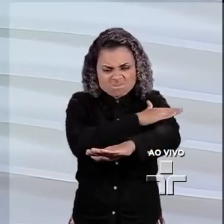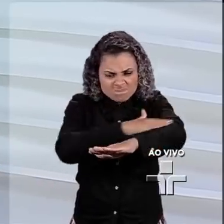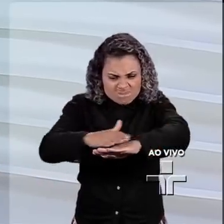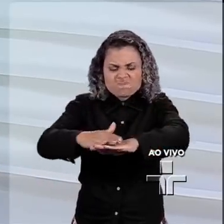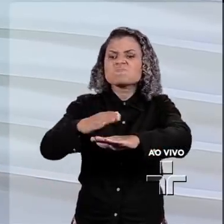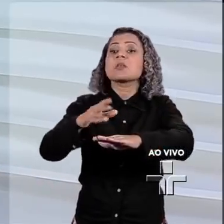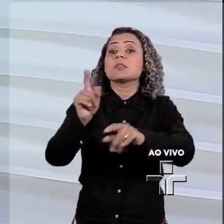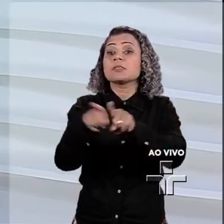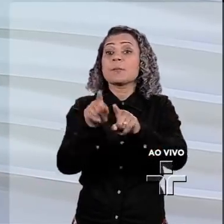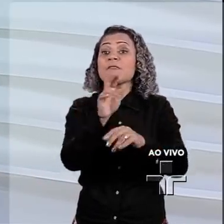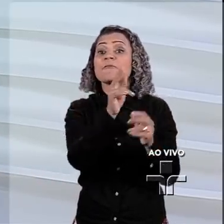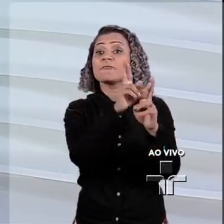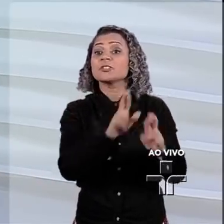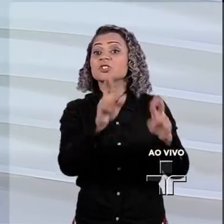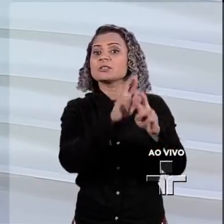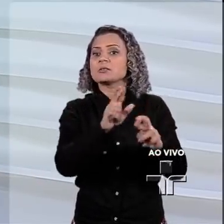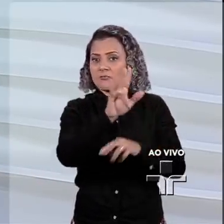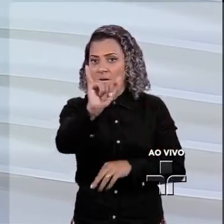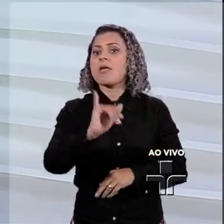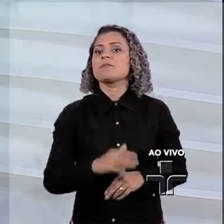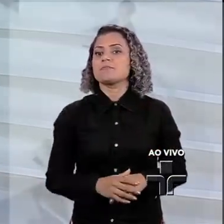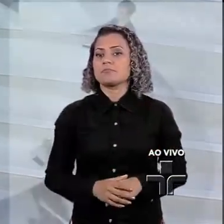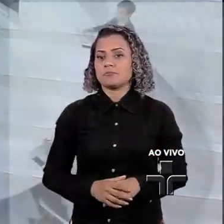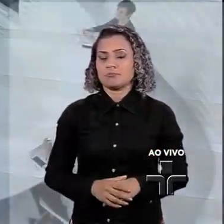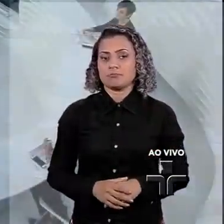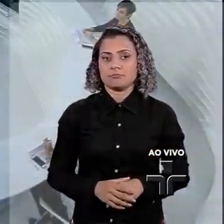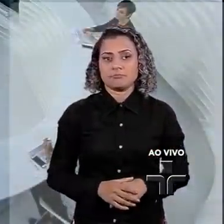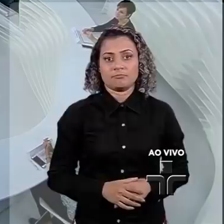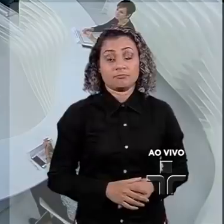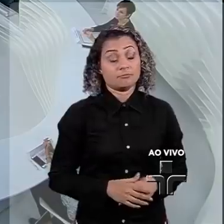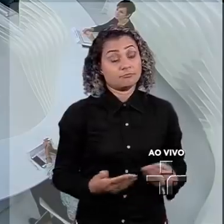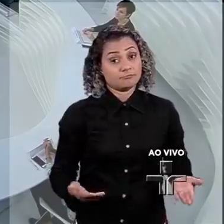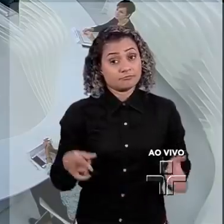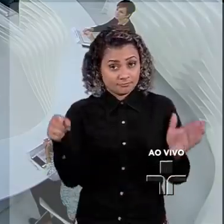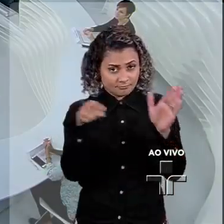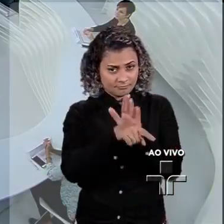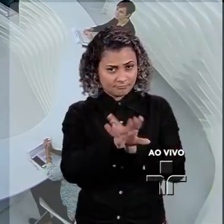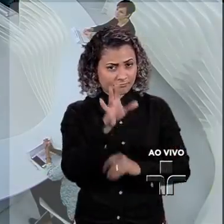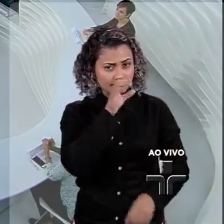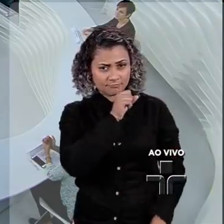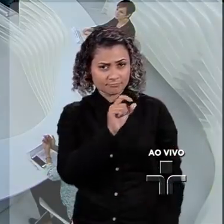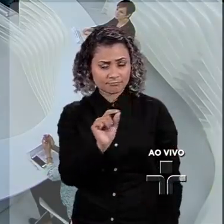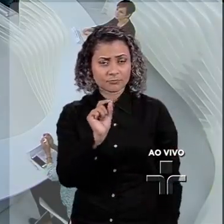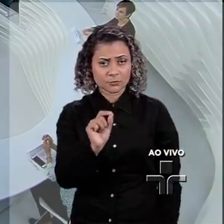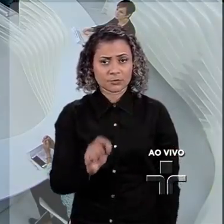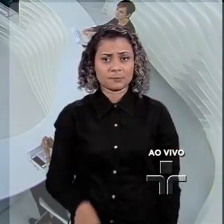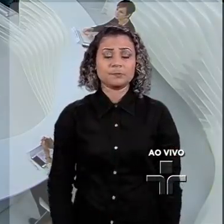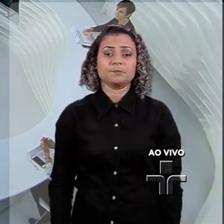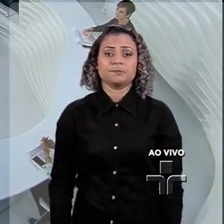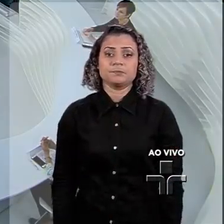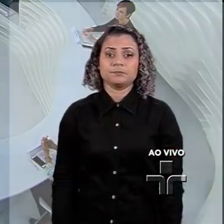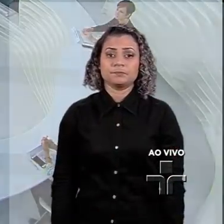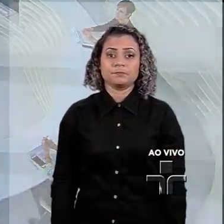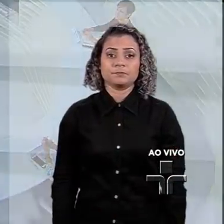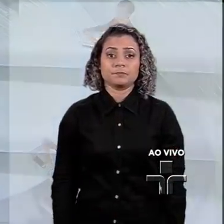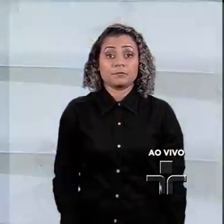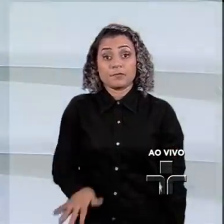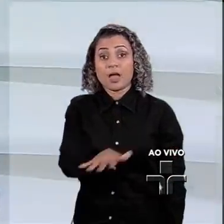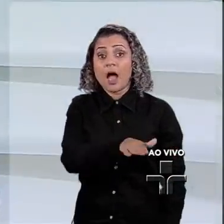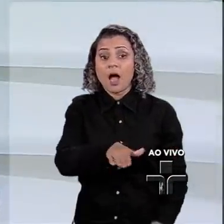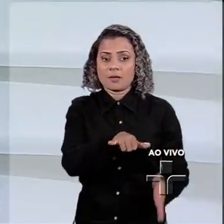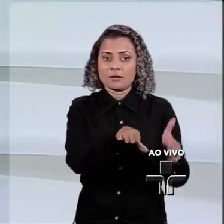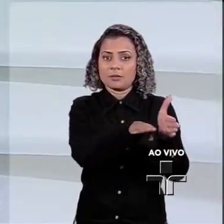feita pelas subprefeituras. Eu ia perguntar, prefeito, pode? Vai lá. Por que insistir nessa né, voltando à questão da Zona Azul, por que insistir nisso? Você